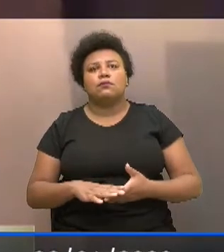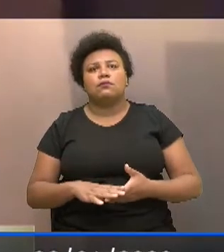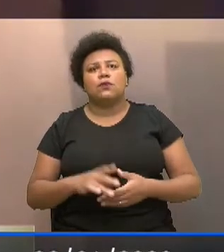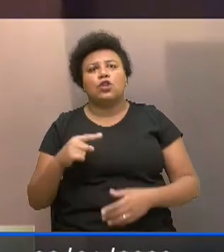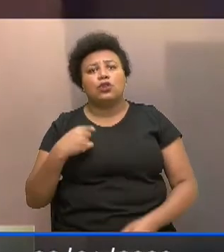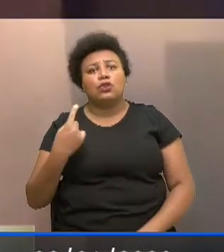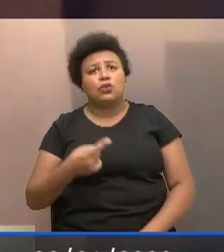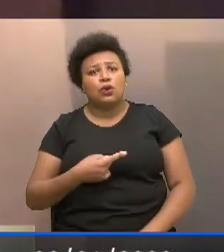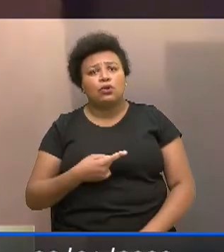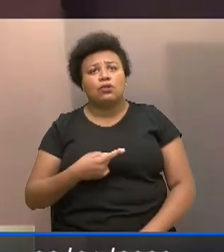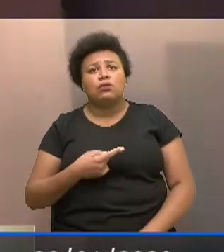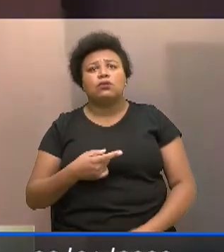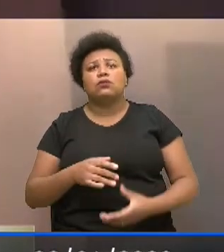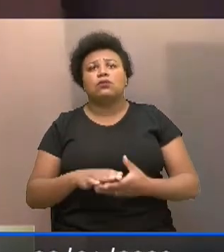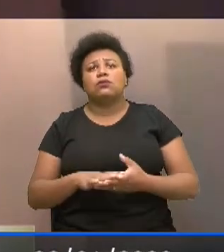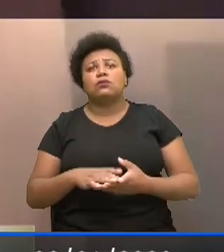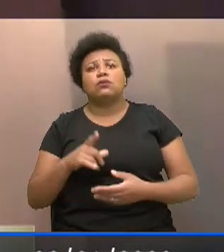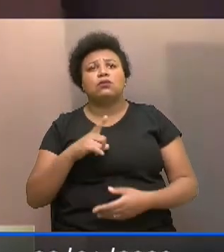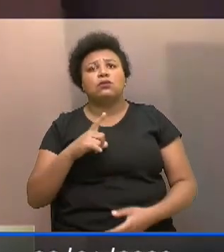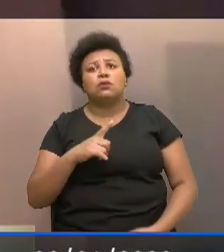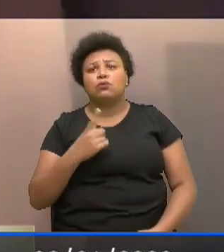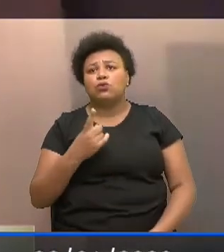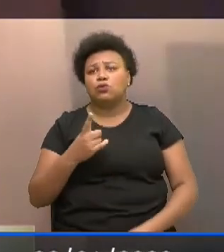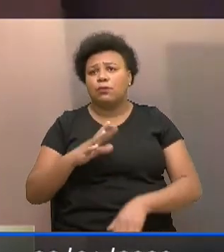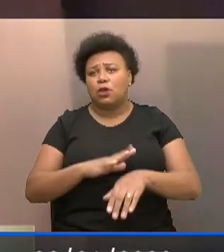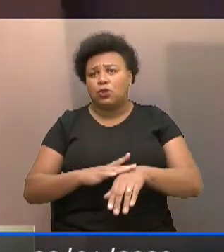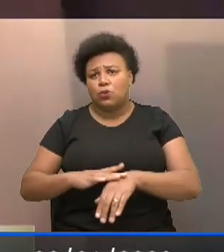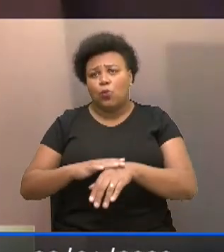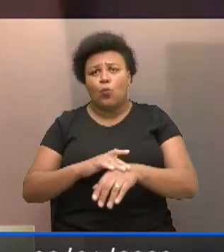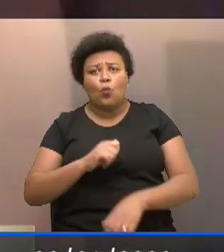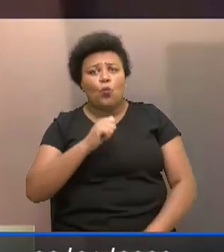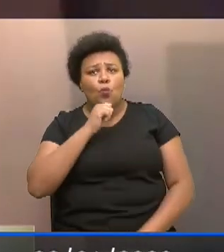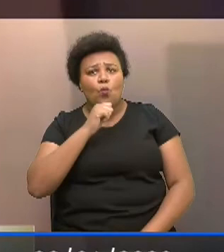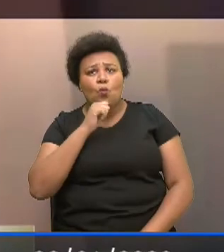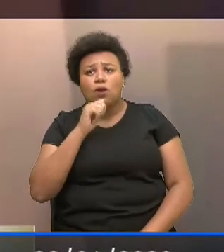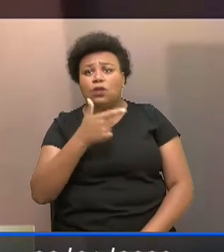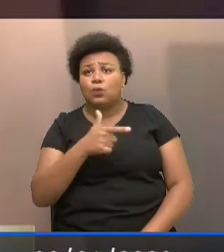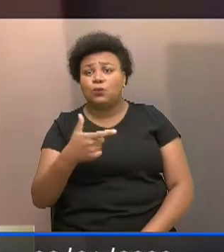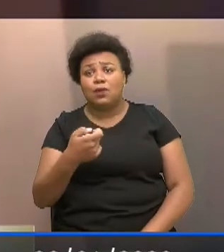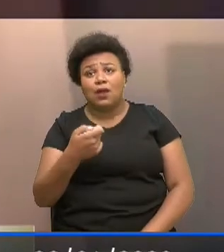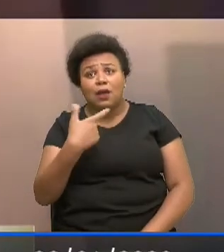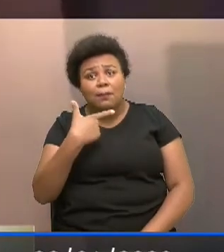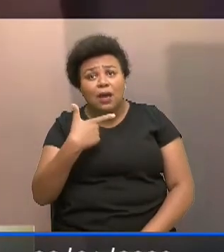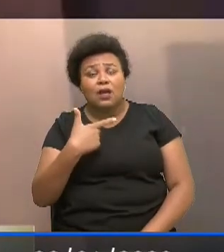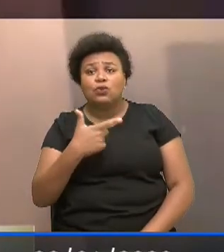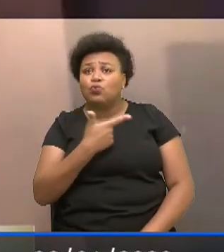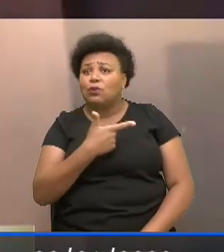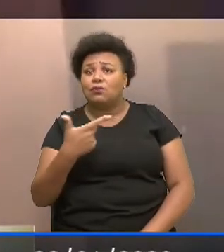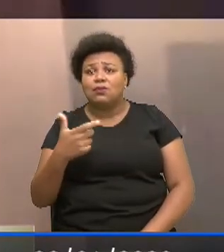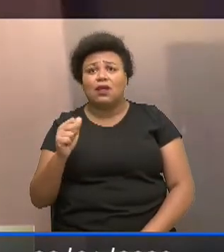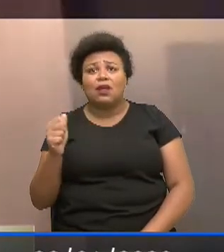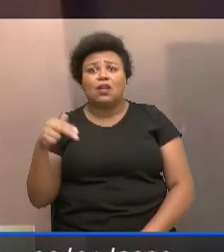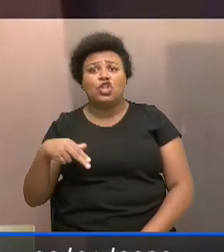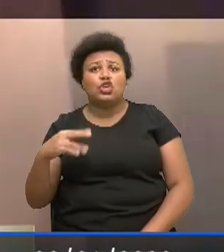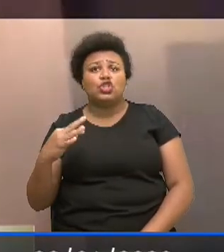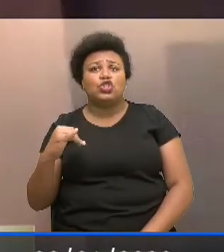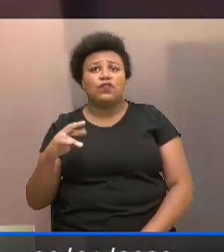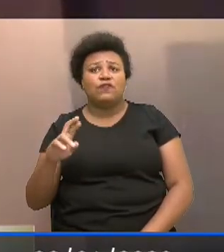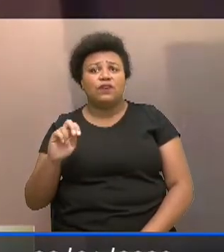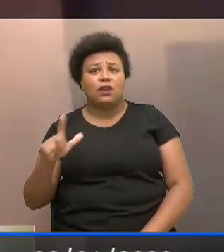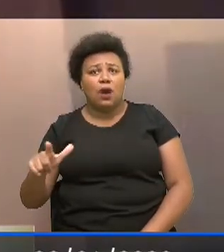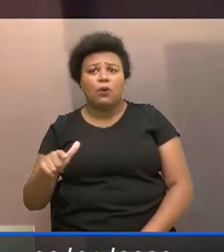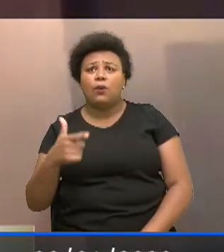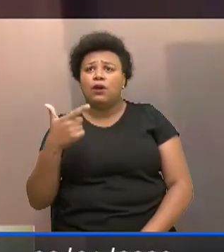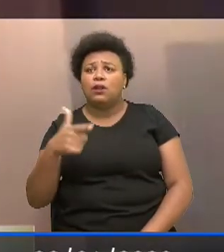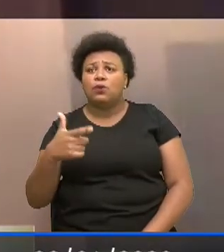Nós estamos lidando com uma doença que ainda não tem um medicamento específico, não temos um antiviral e não tem vacina.